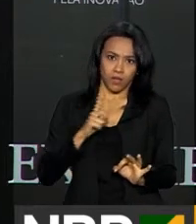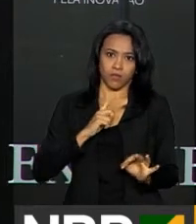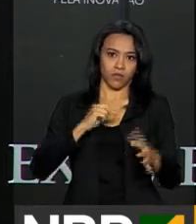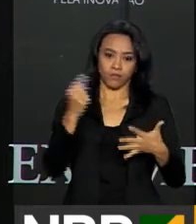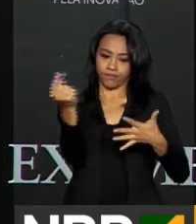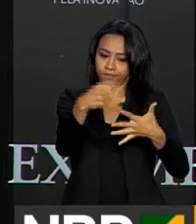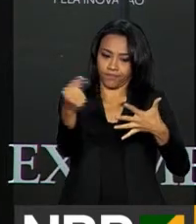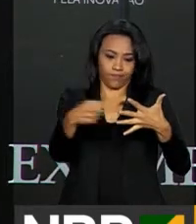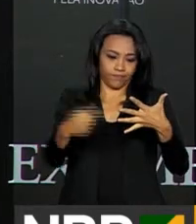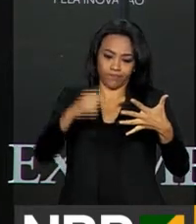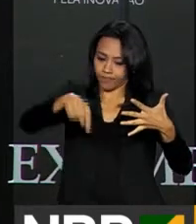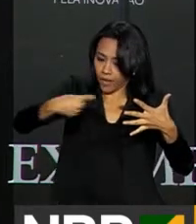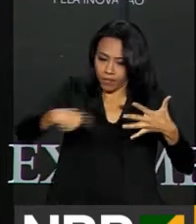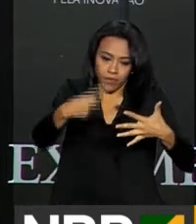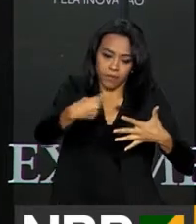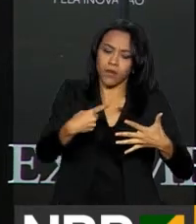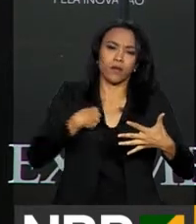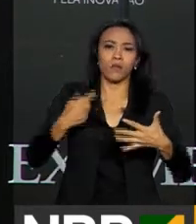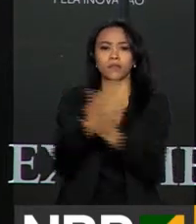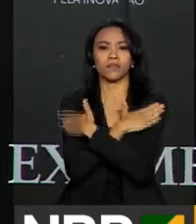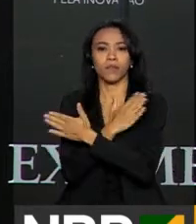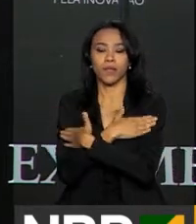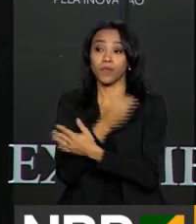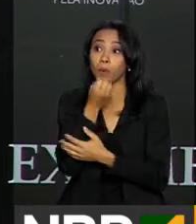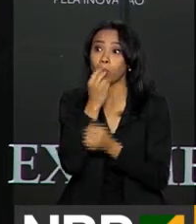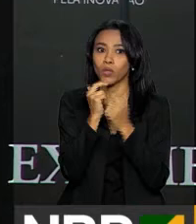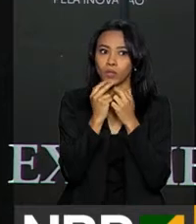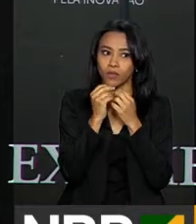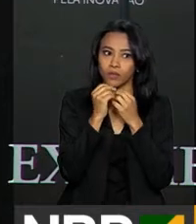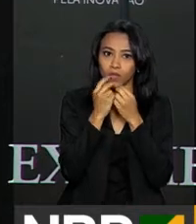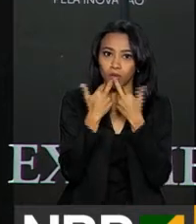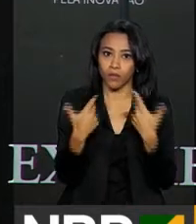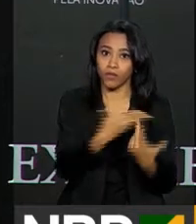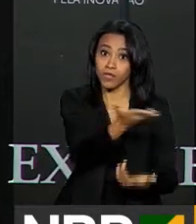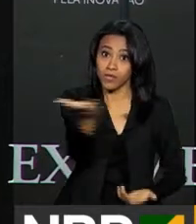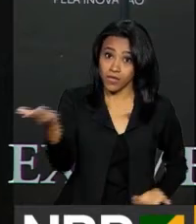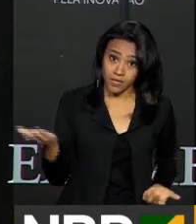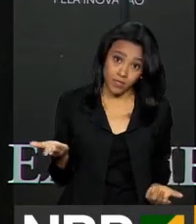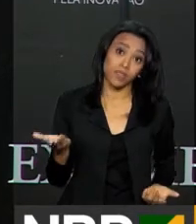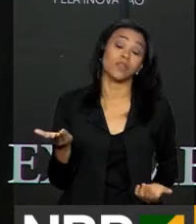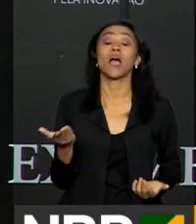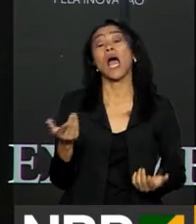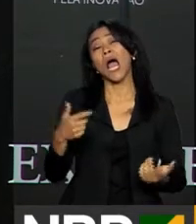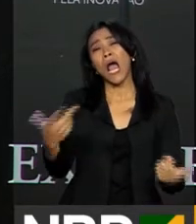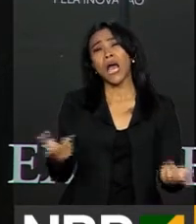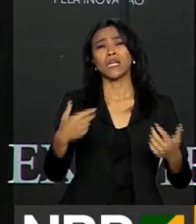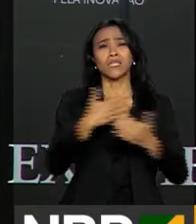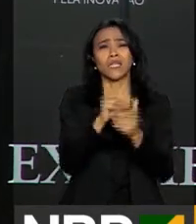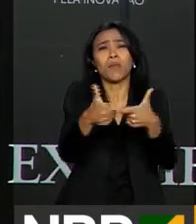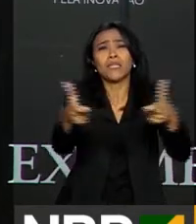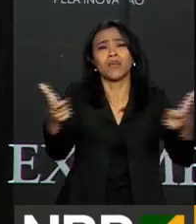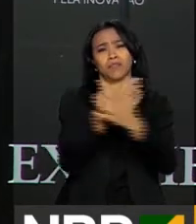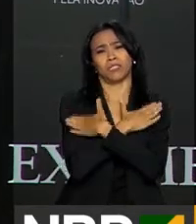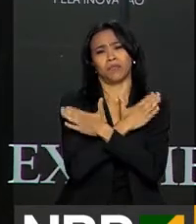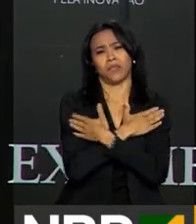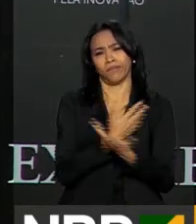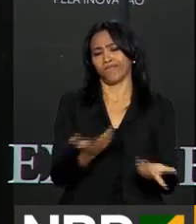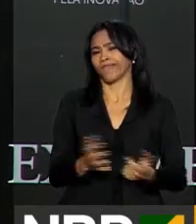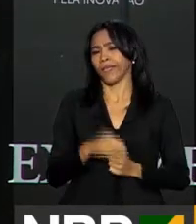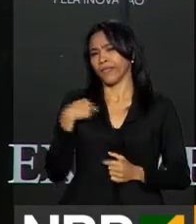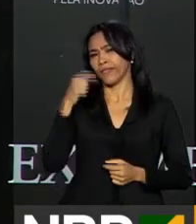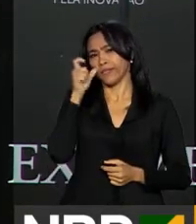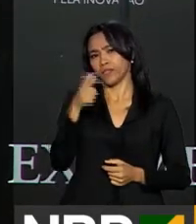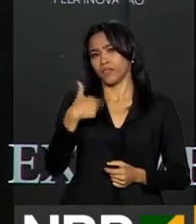questões, especialmente o desemprego, até me permitam dar uma boa notícia, porque a todo momento eu tenho desemprego, está aumentando, etc. É interessante.